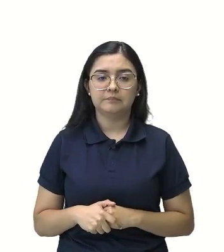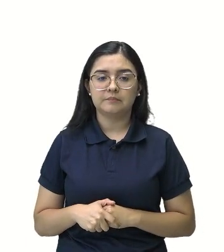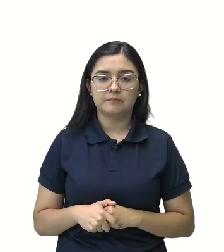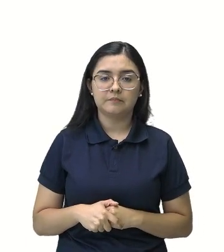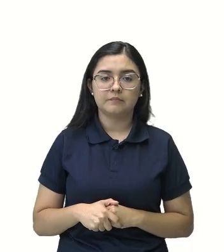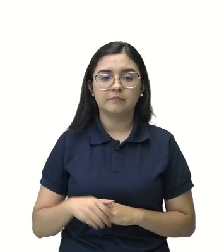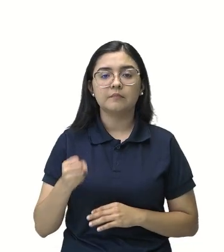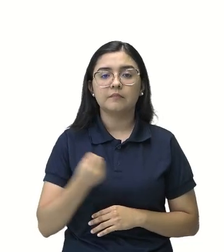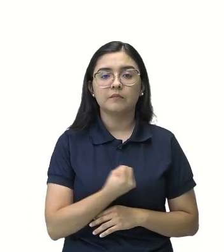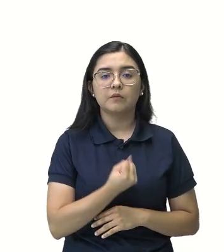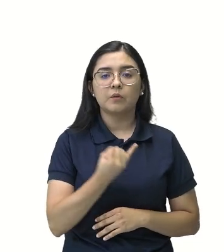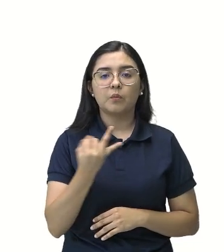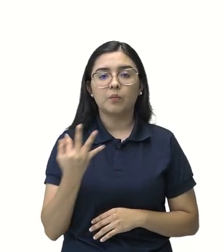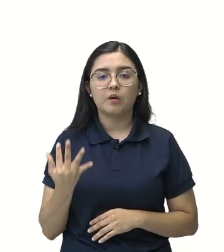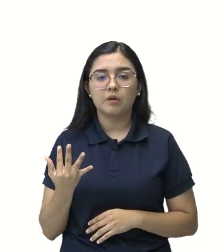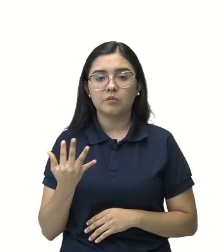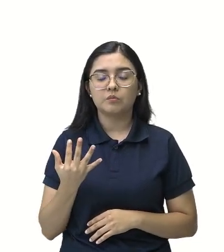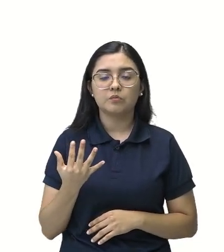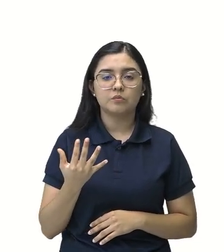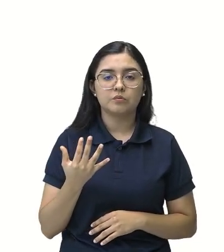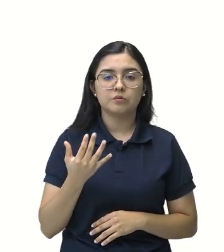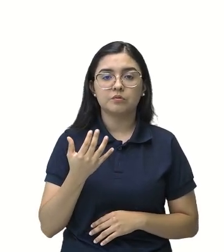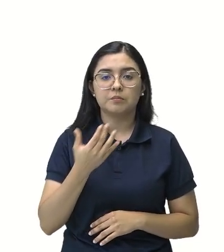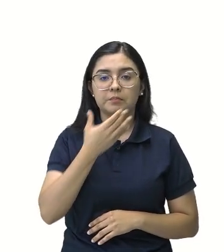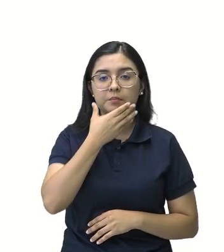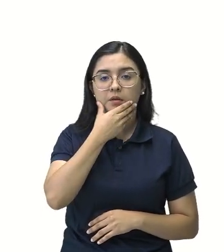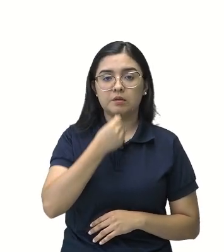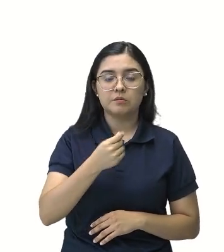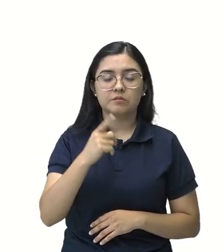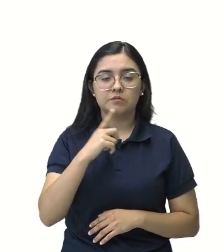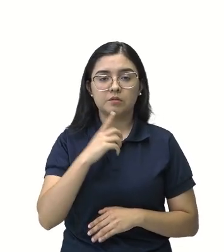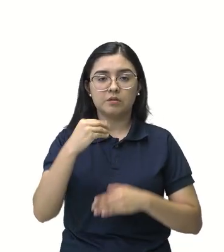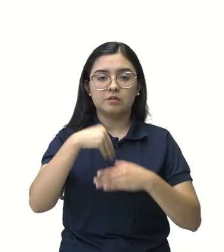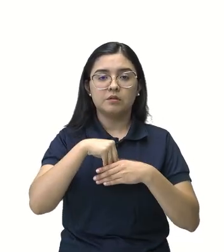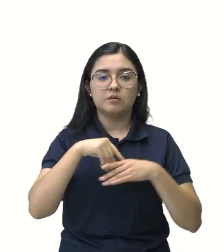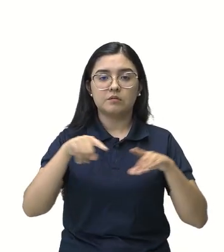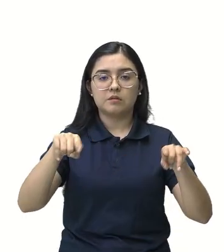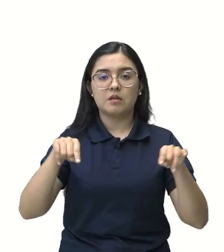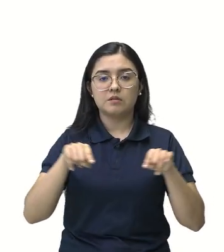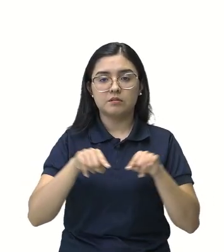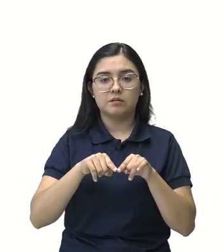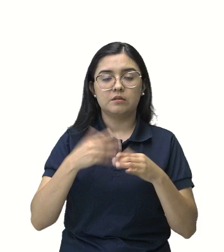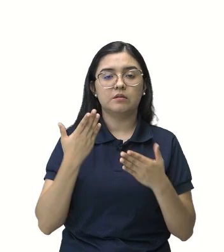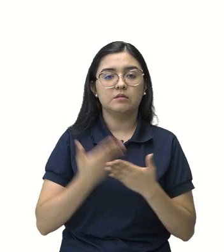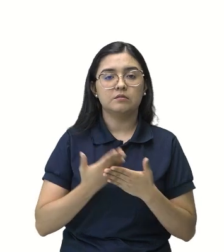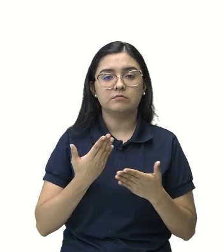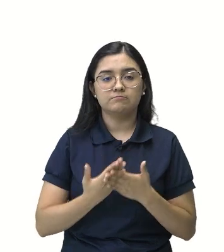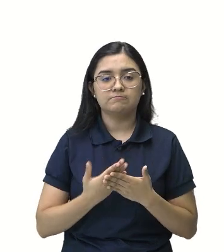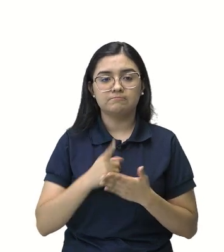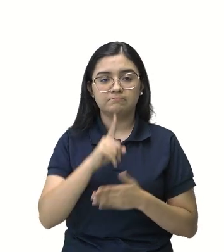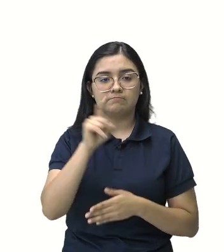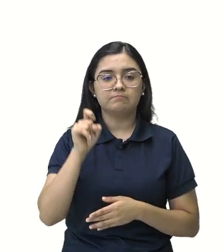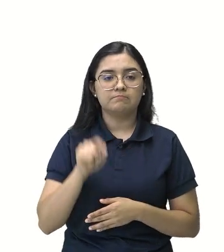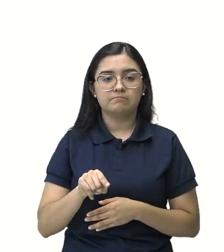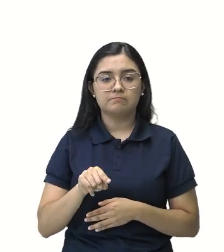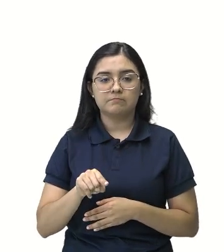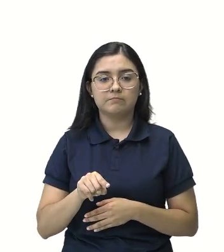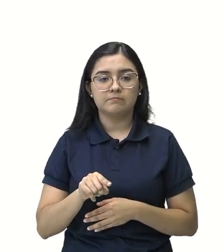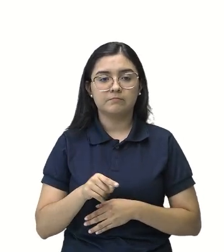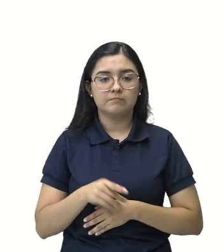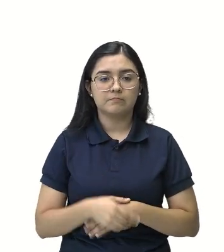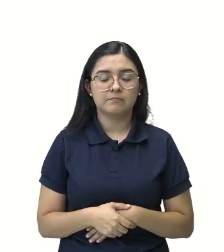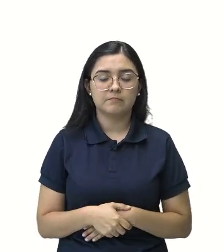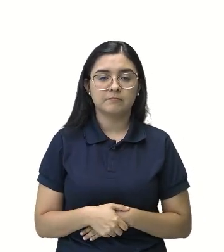quantos meninos há nesta sala? E aí, pessoal? Quantos meninos há